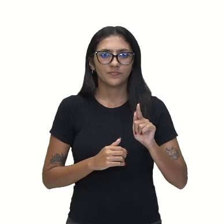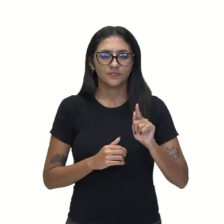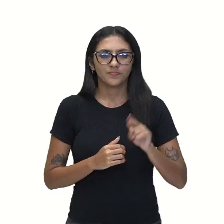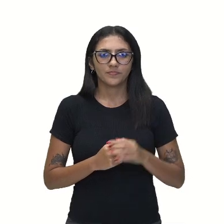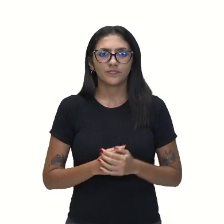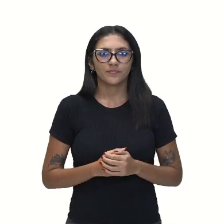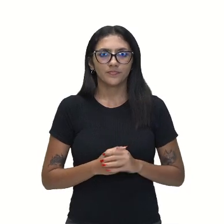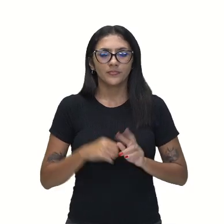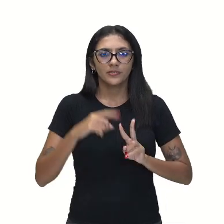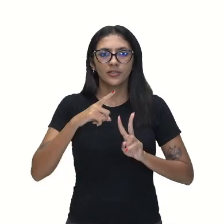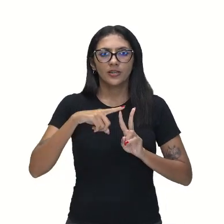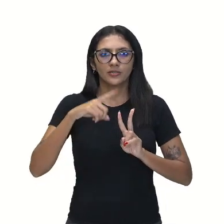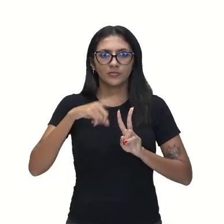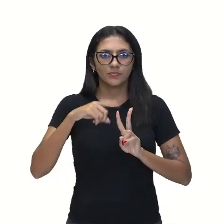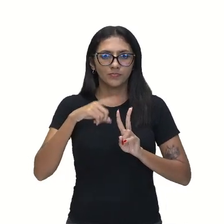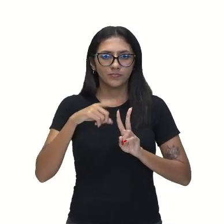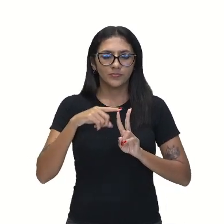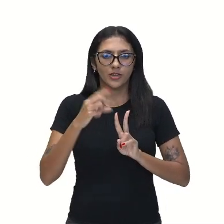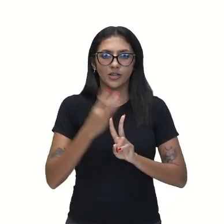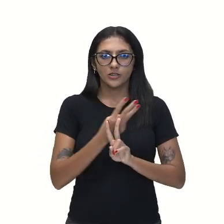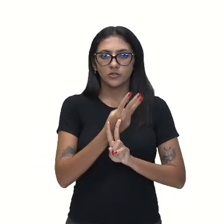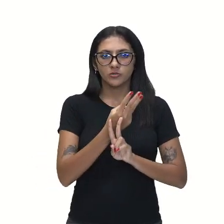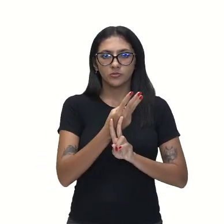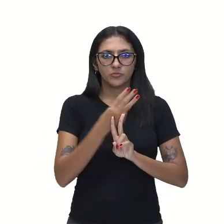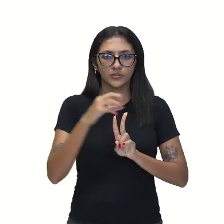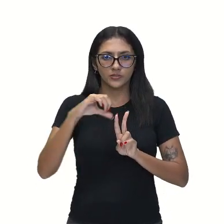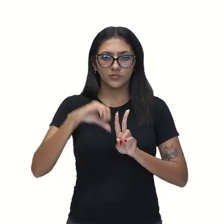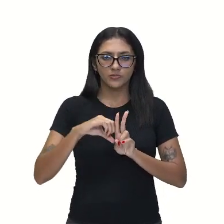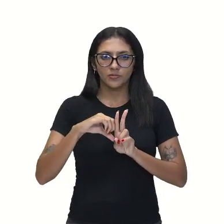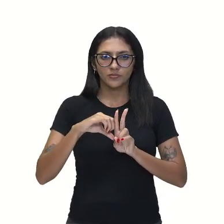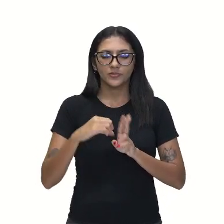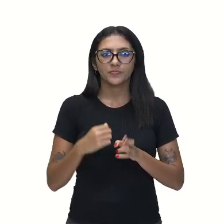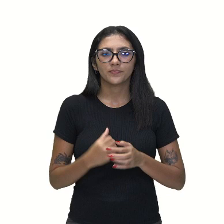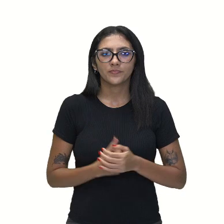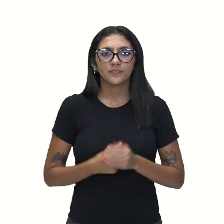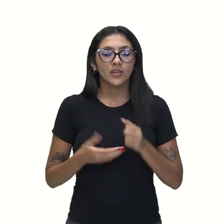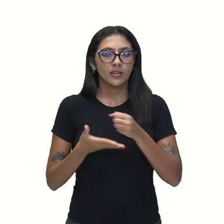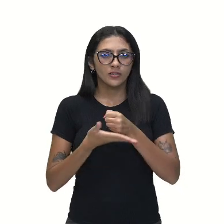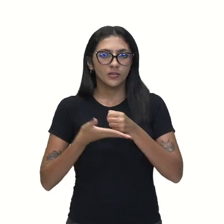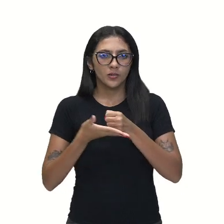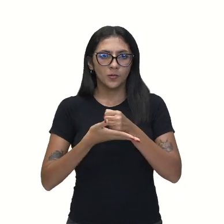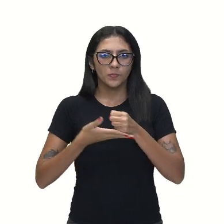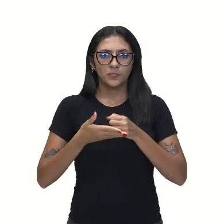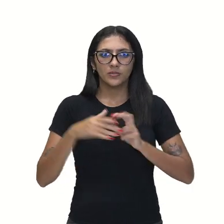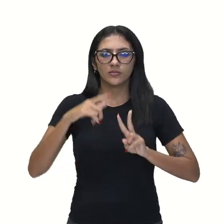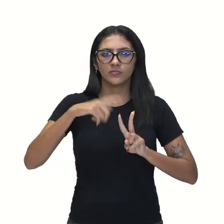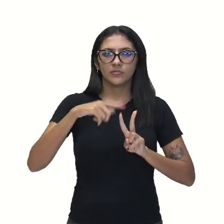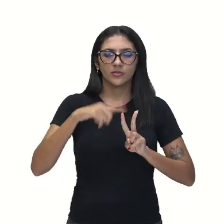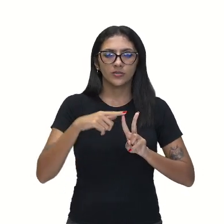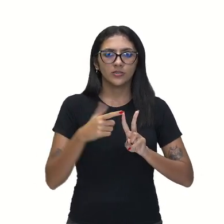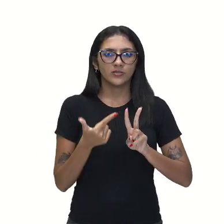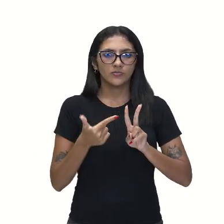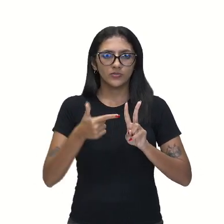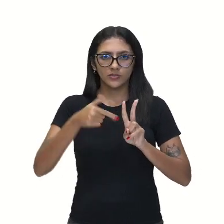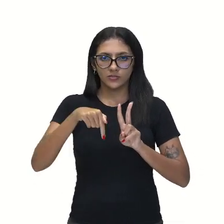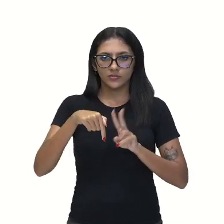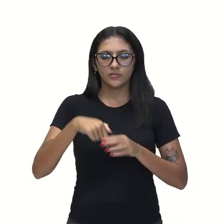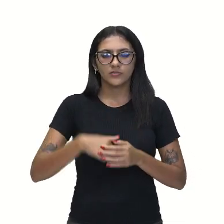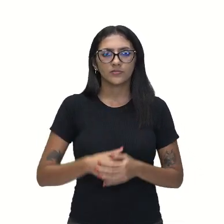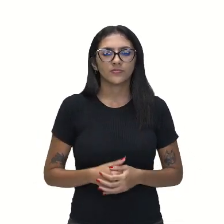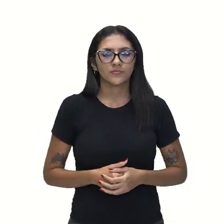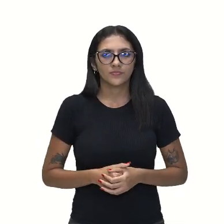de raiz cúbica de 9 na base raiz quadrada